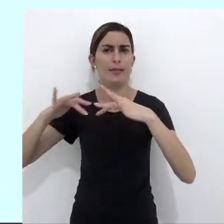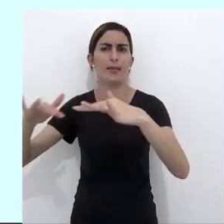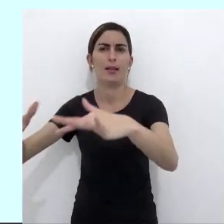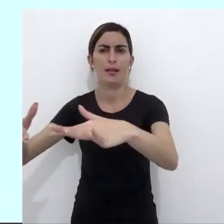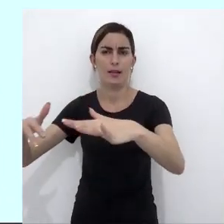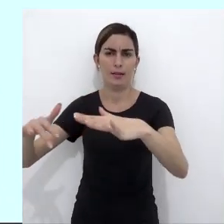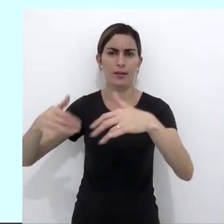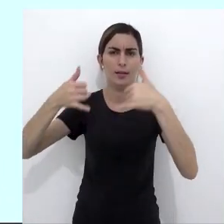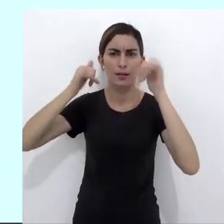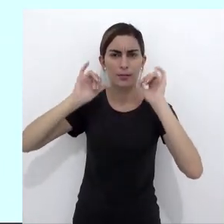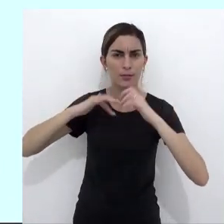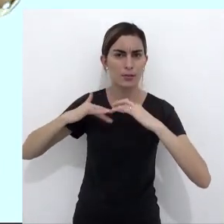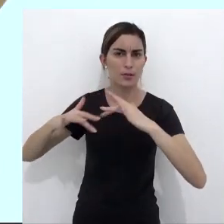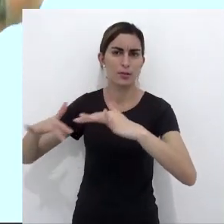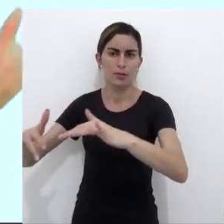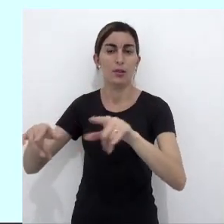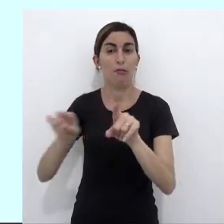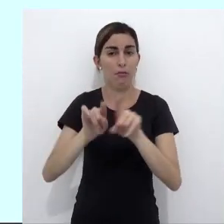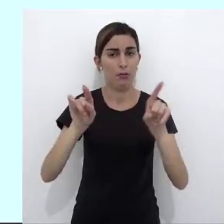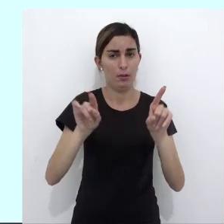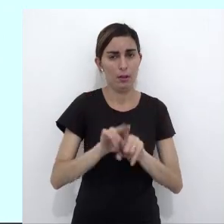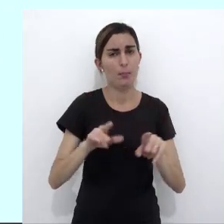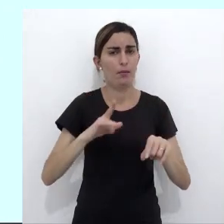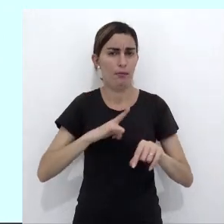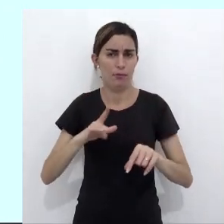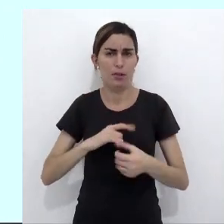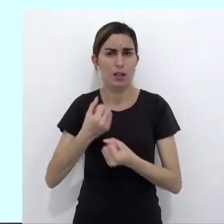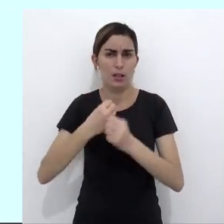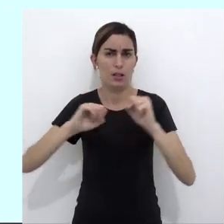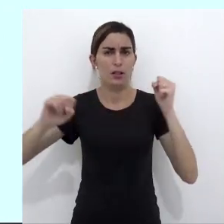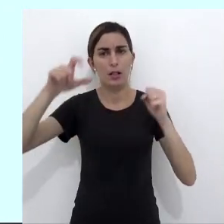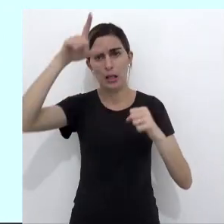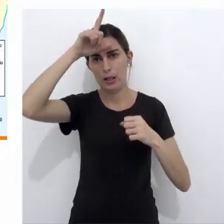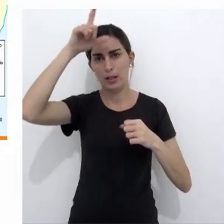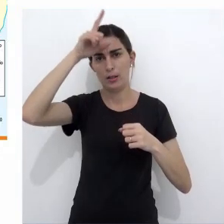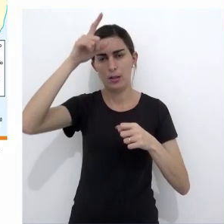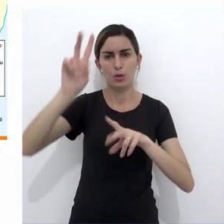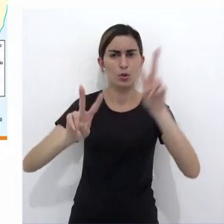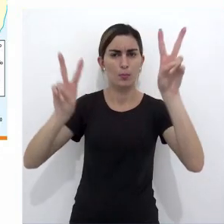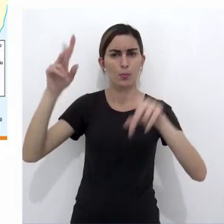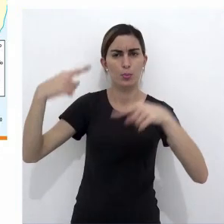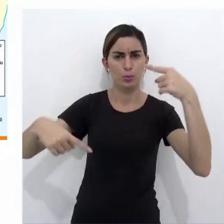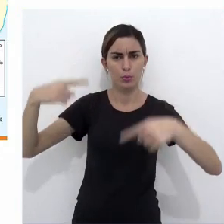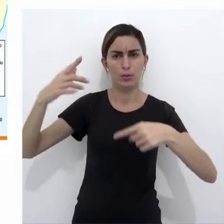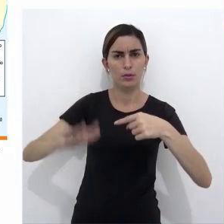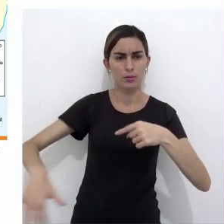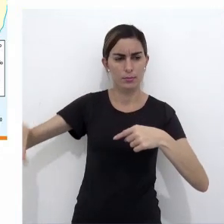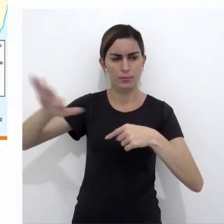pastagens, ok? E também possuía uma grande liderança política na região do Prata.